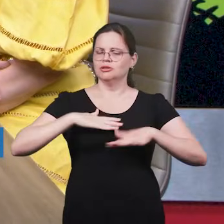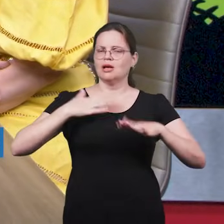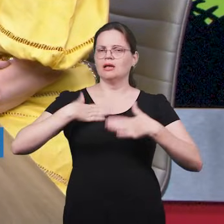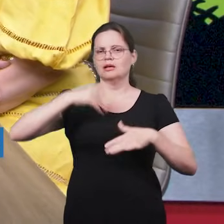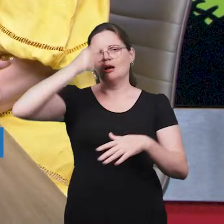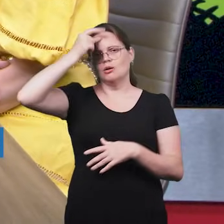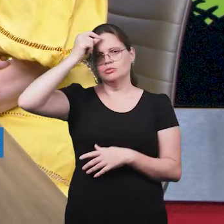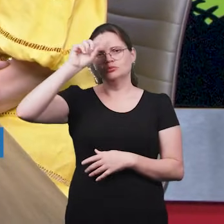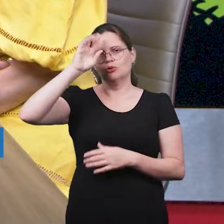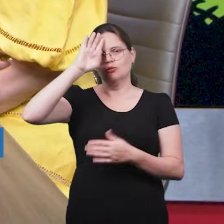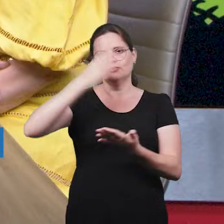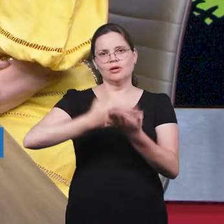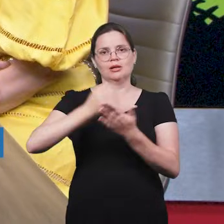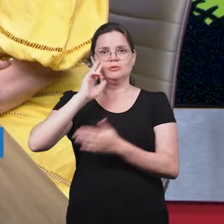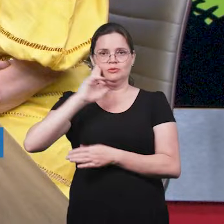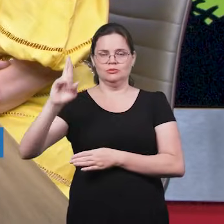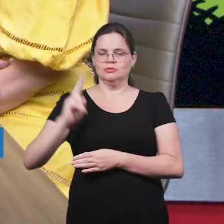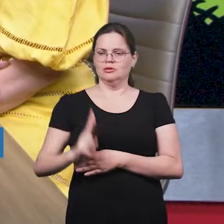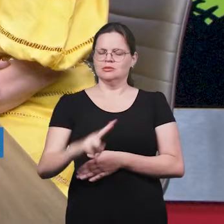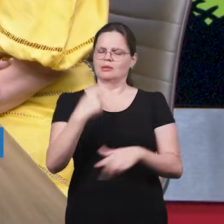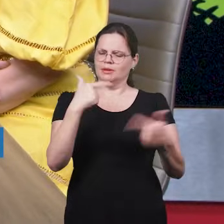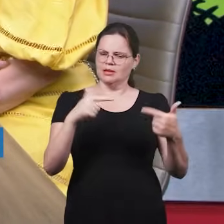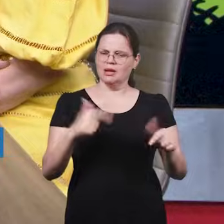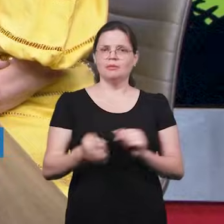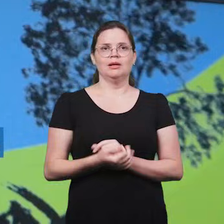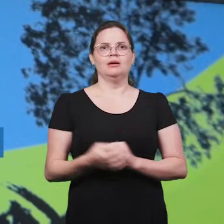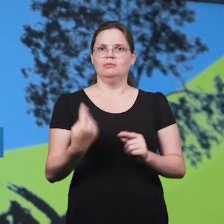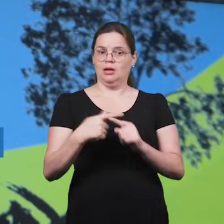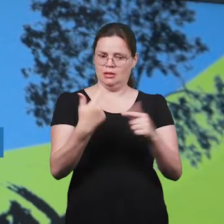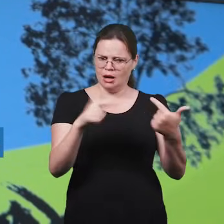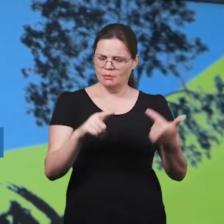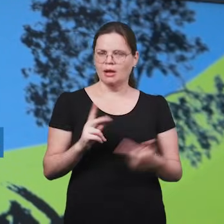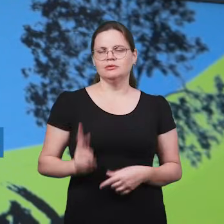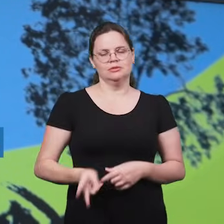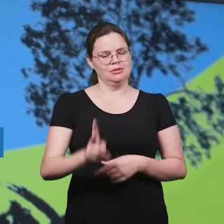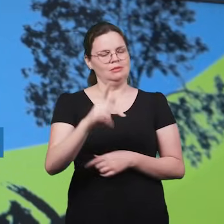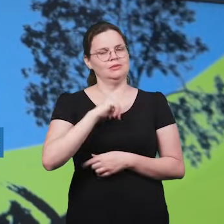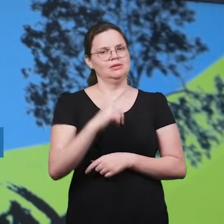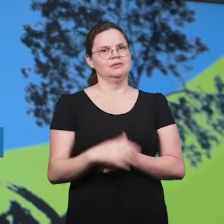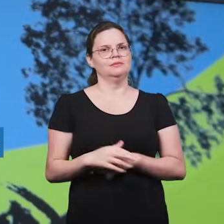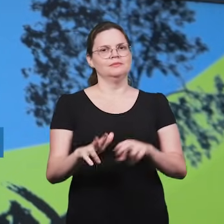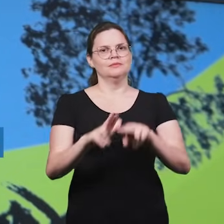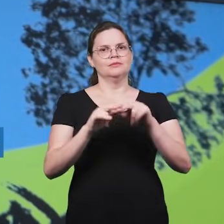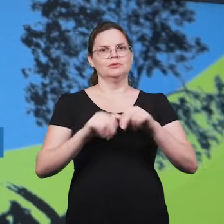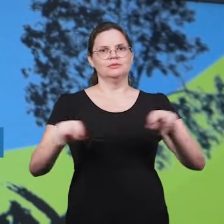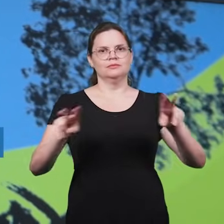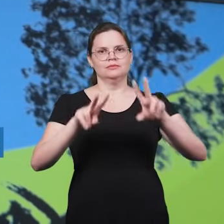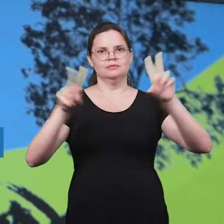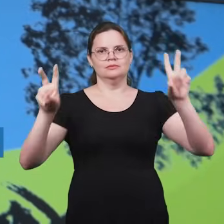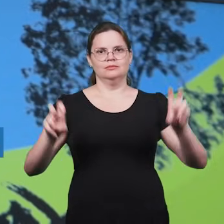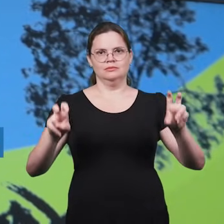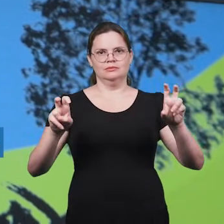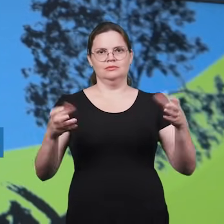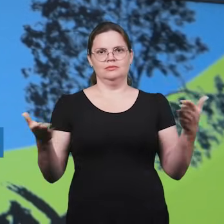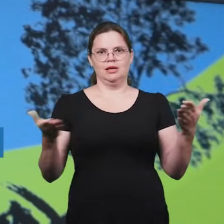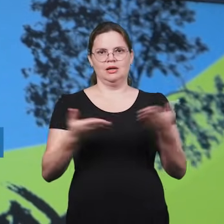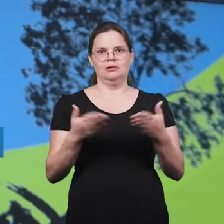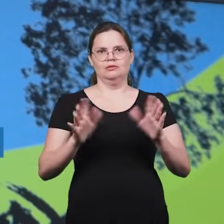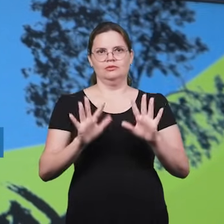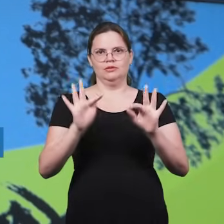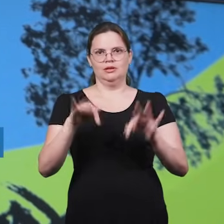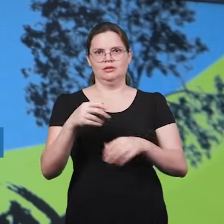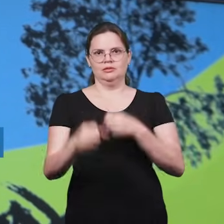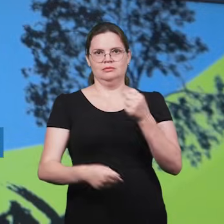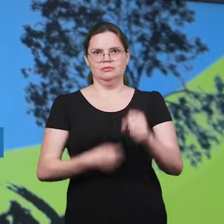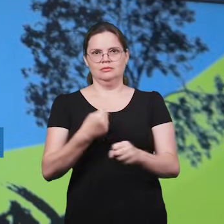trabalhando firme, o que não nos falta é trabalho, não é? E é por isso que o tema que encerra este ano para nós